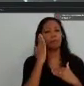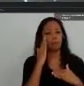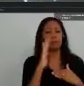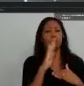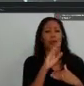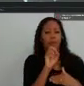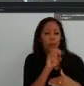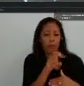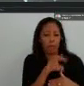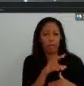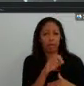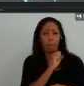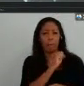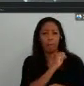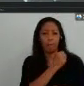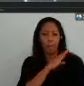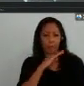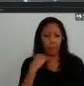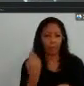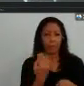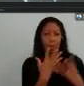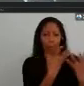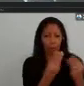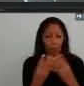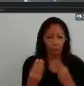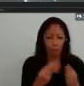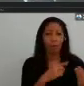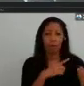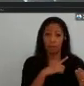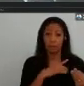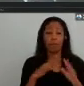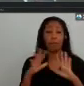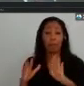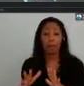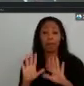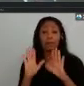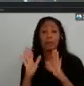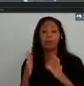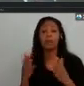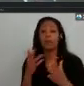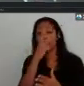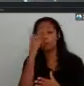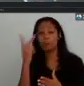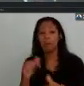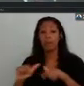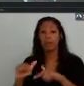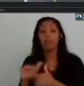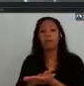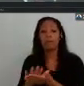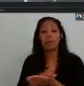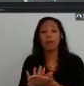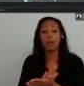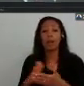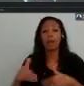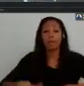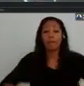também não podemos criar uma segunda onda que vai ser a da fome e da miséria, fechando todos os comércios e, como Vossa Excelência relatou,